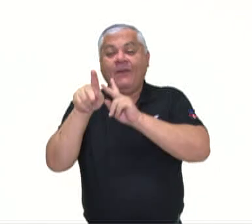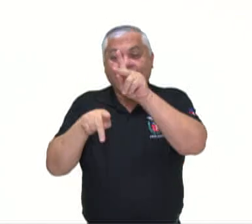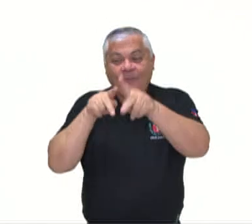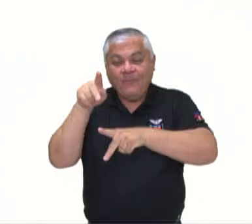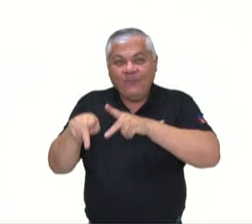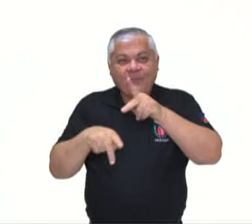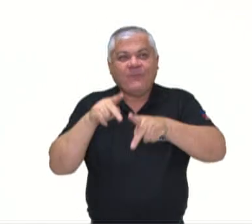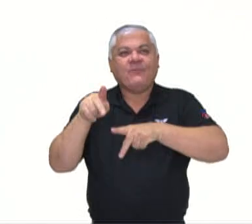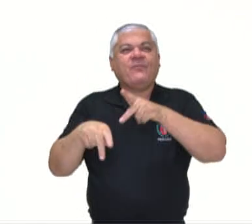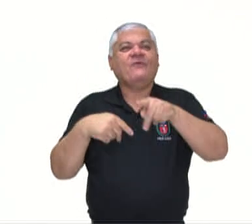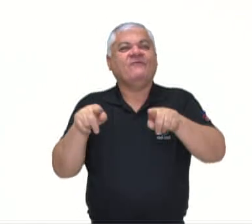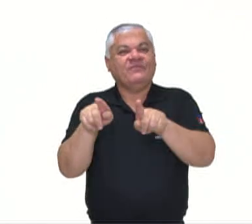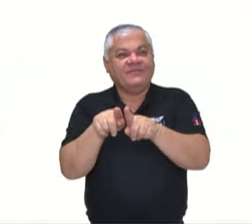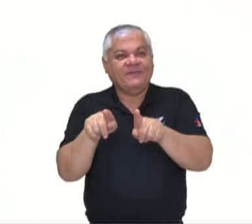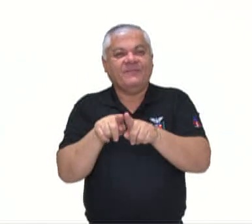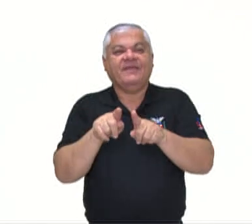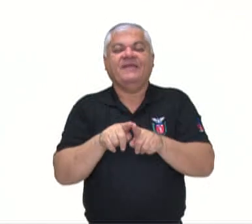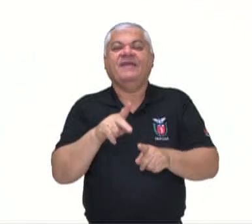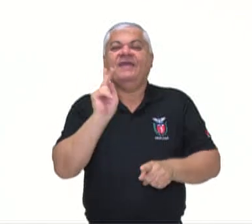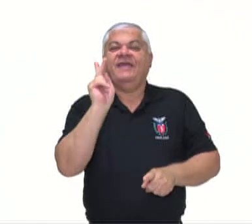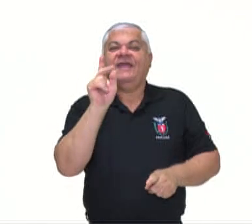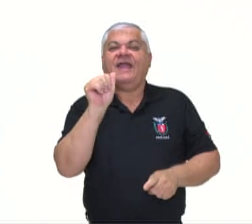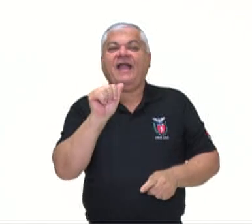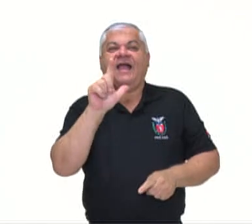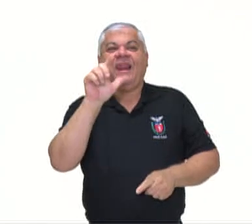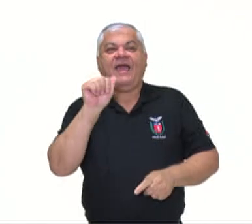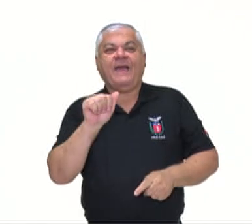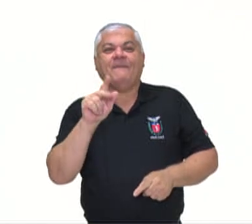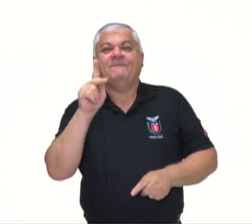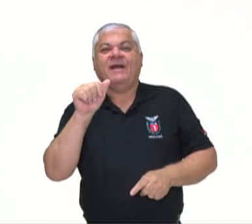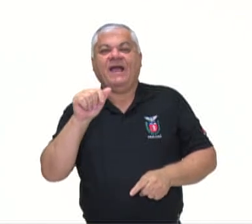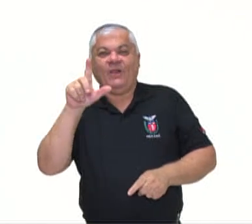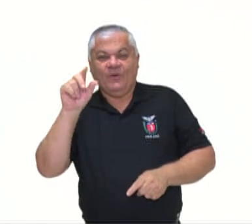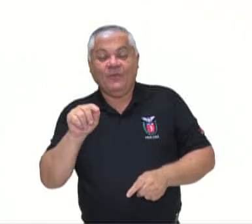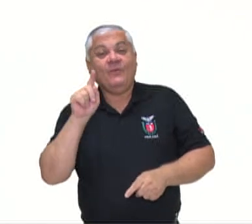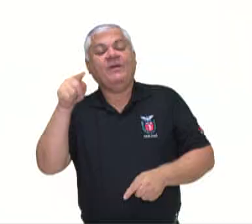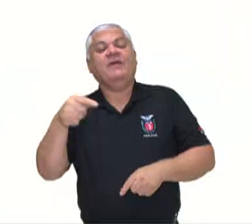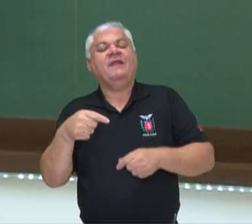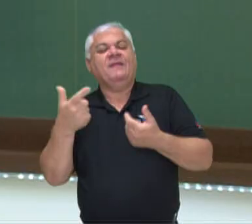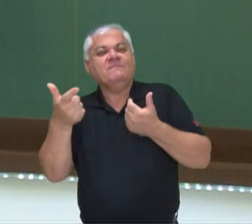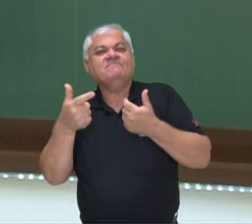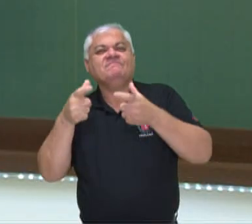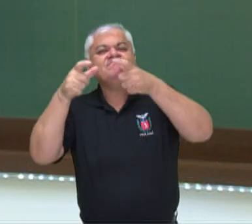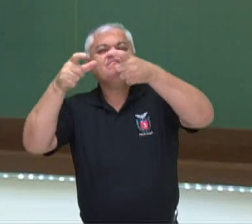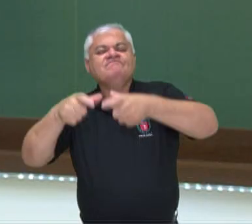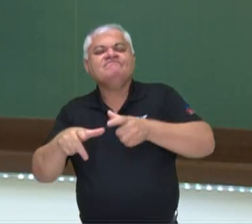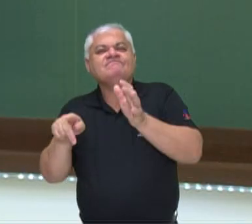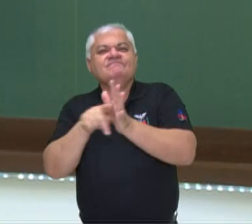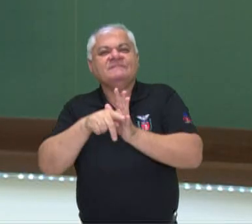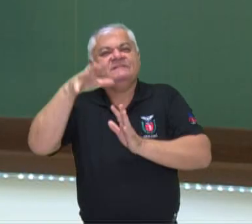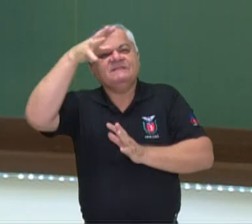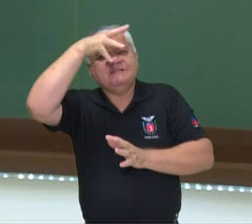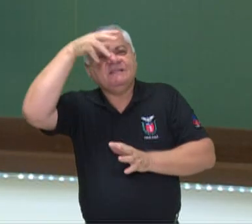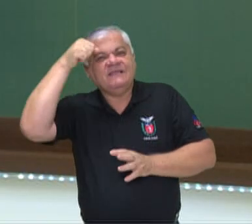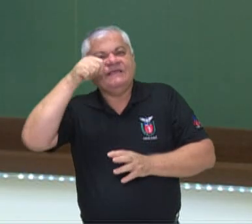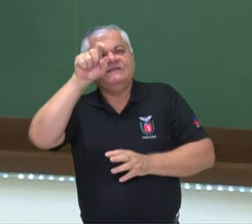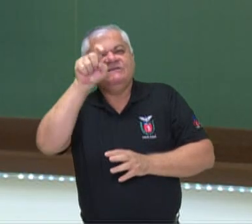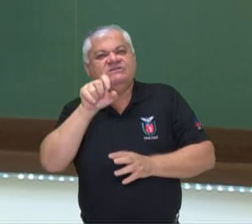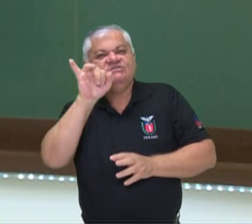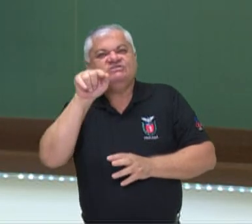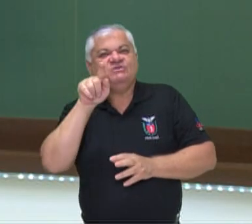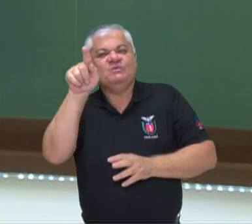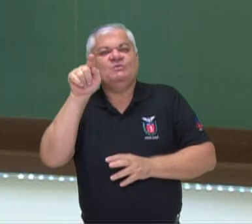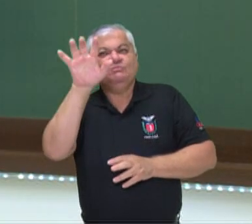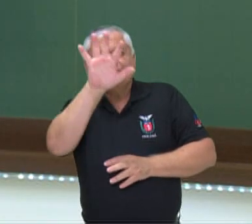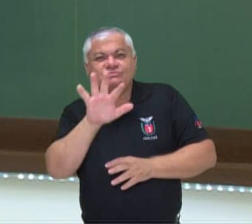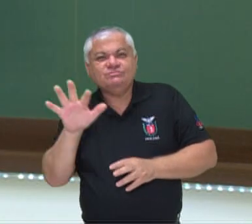Mato Grosso, lá no Parque do Xingu, tá? Então o Ikindene, ele é parecido, ele tem alguma modificação, vamos dizer,